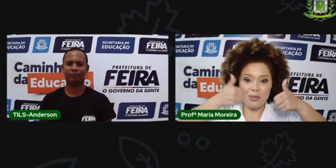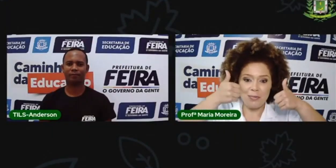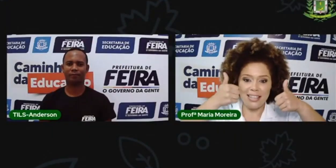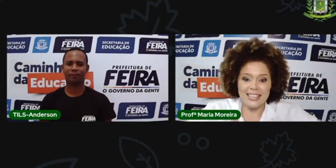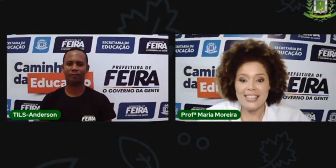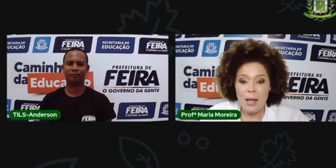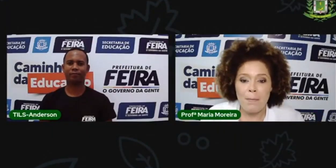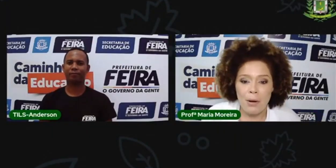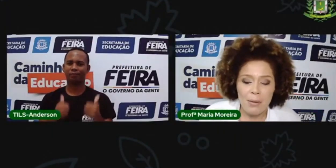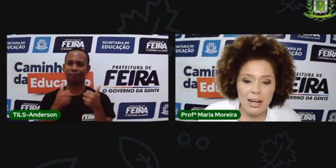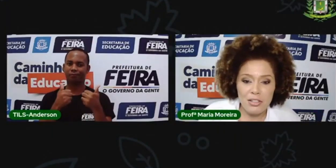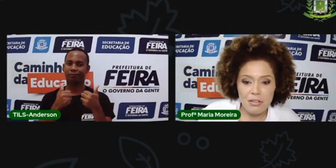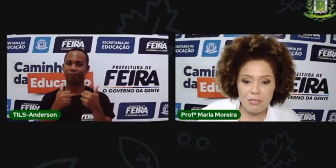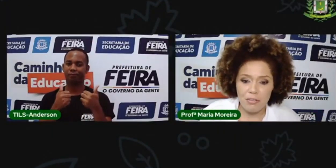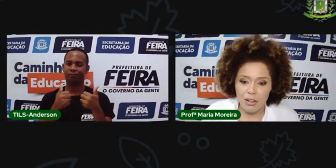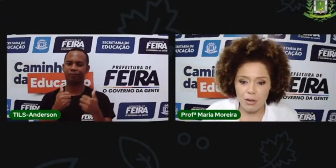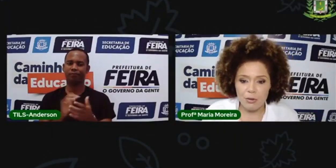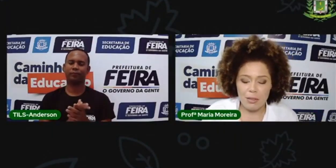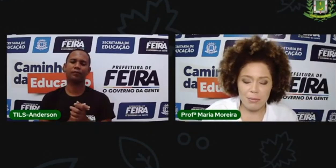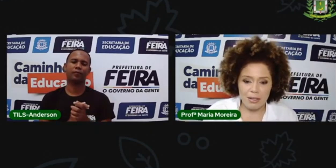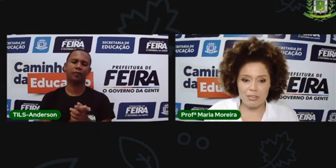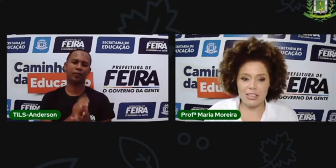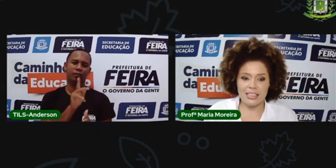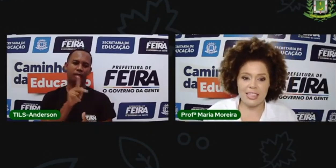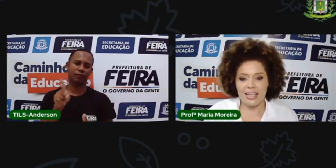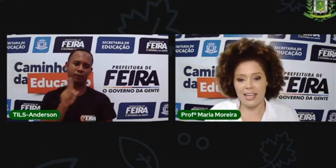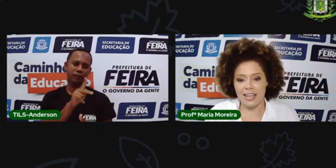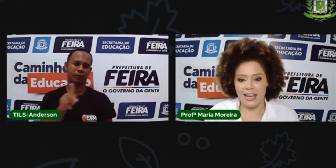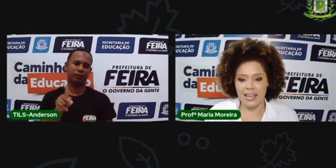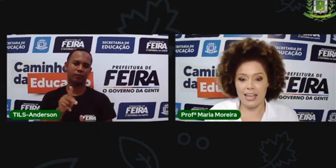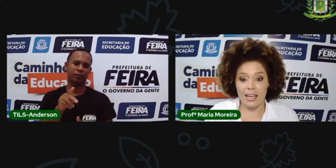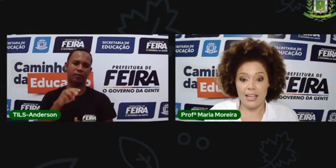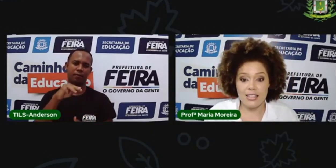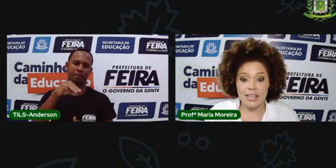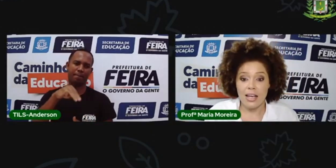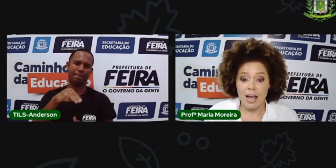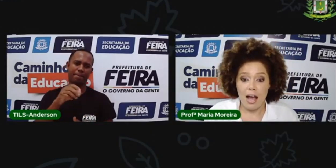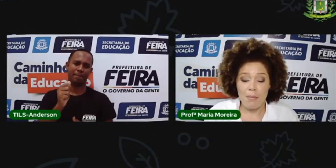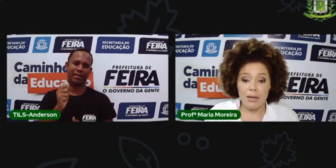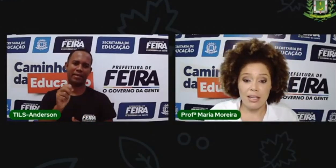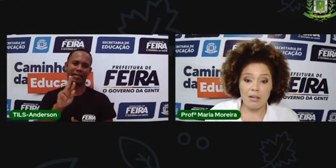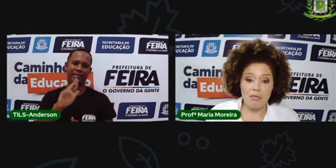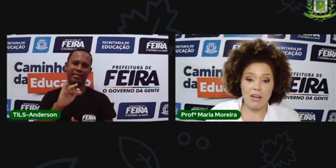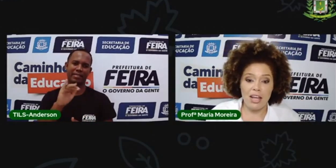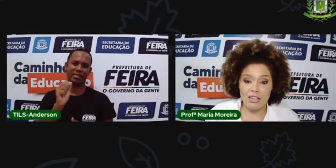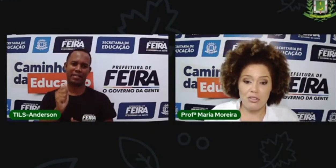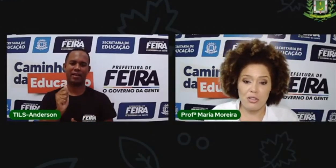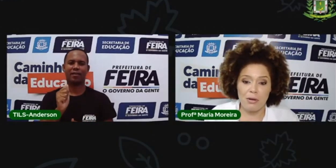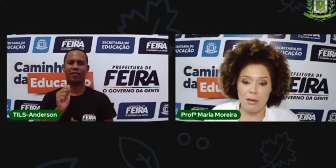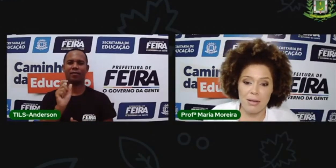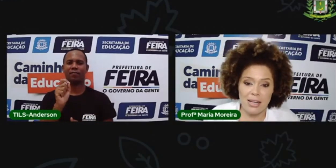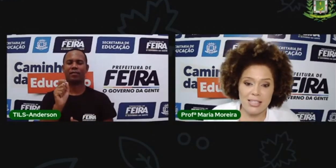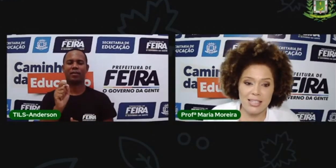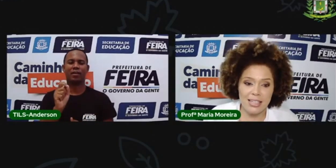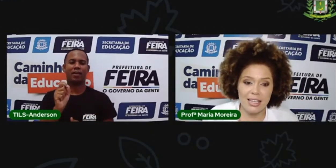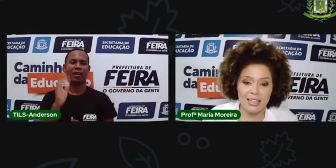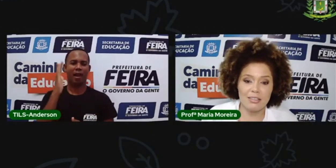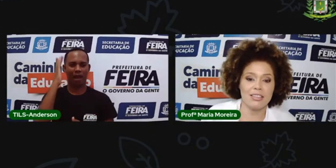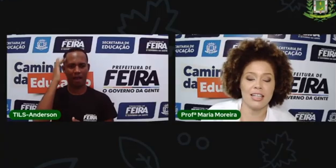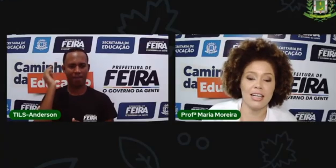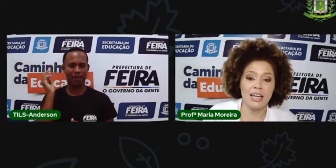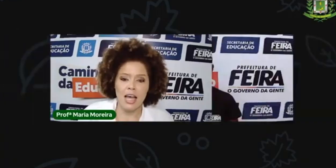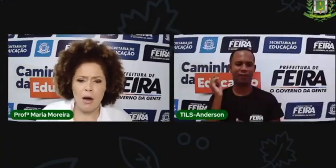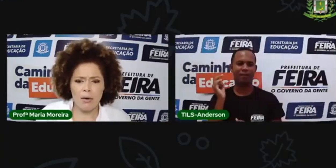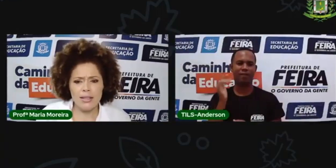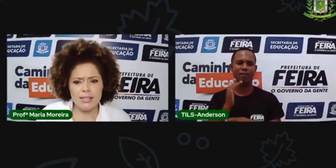Oi, tudo bem? Pro Maria de volta para vocês. Amanhã um feriadinho aí